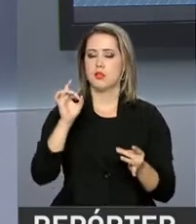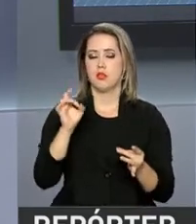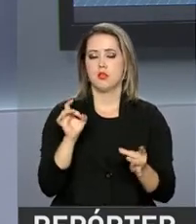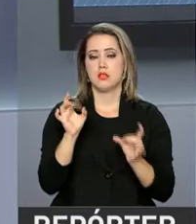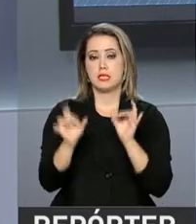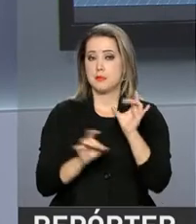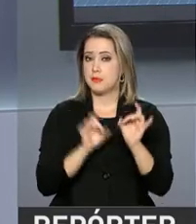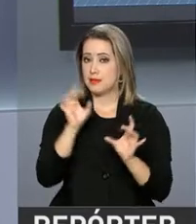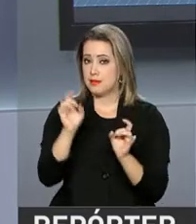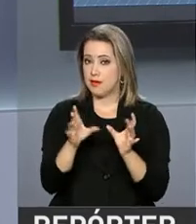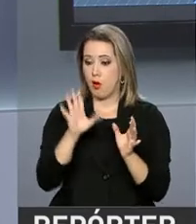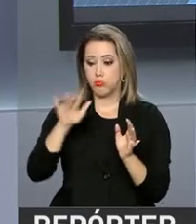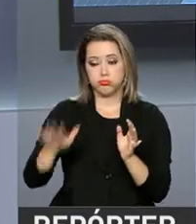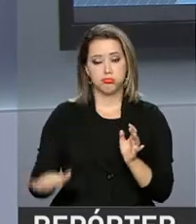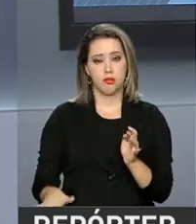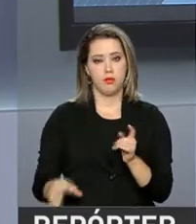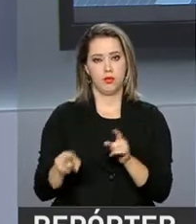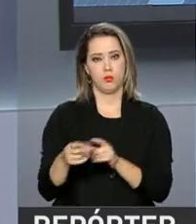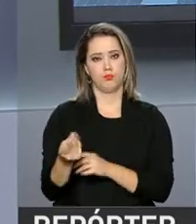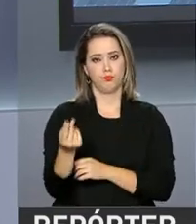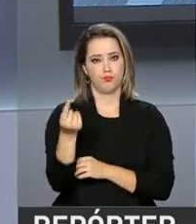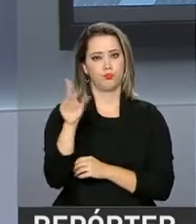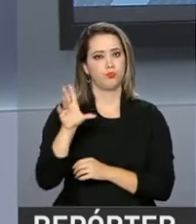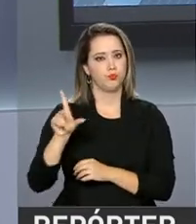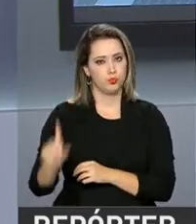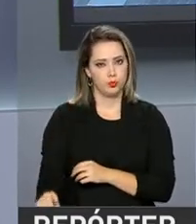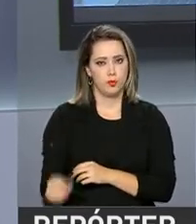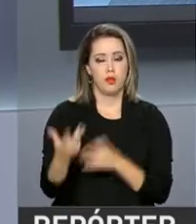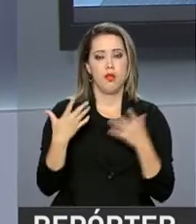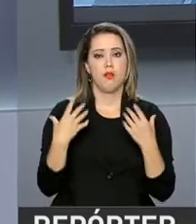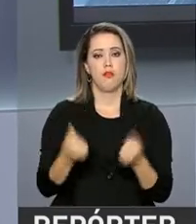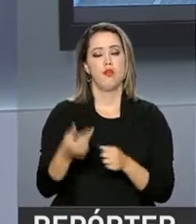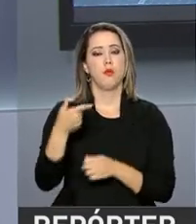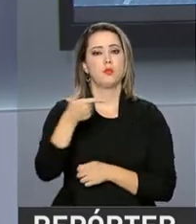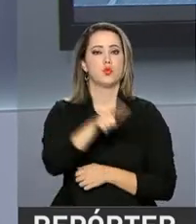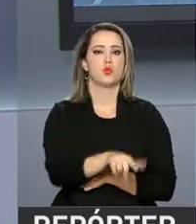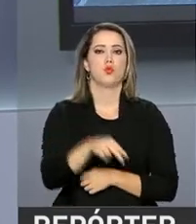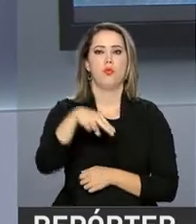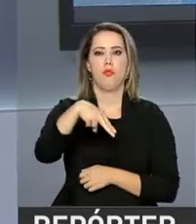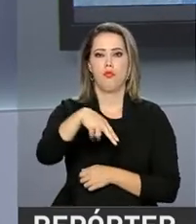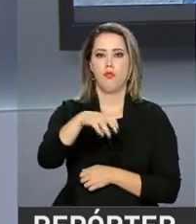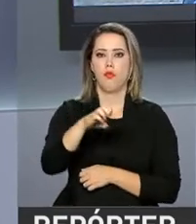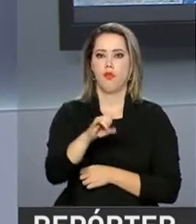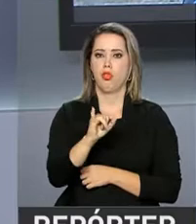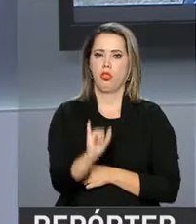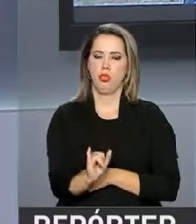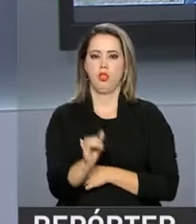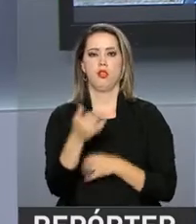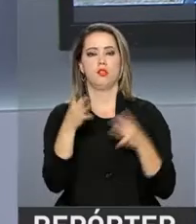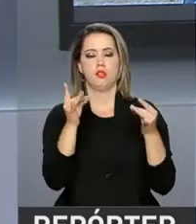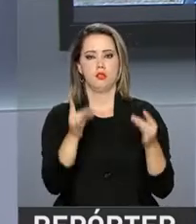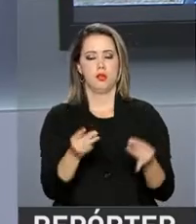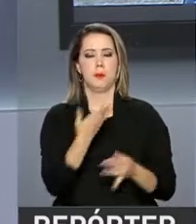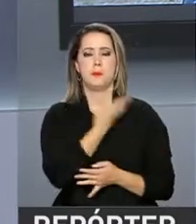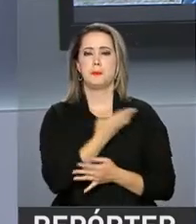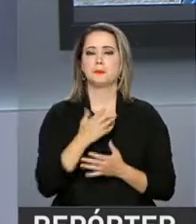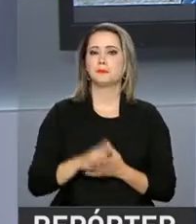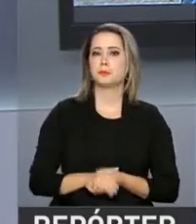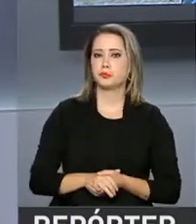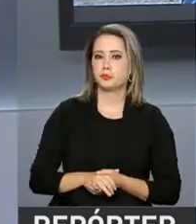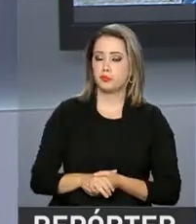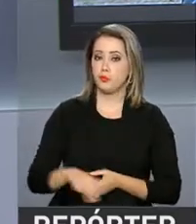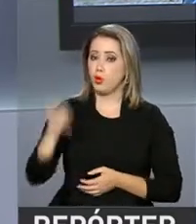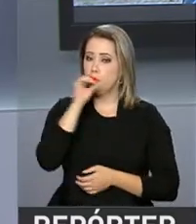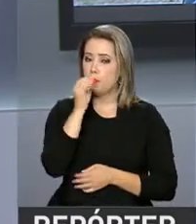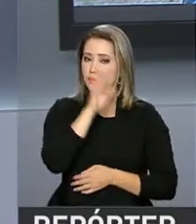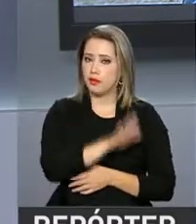a União. Nós vamos voltar a falar com o repórter Ney Pereira ao vivo. Ele tem os detalhes sobre esse assunto para a gente. Olá, Ney. Boa tarde